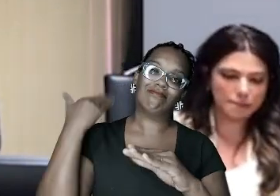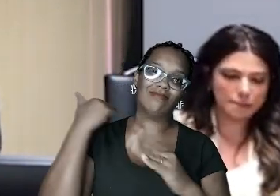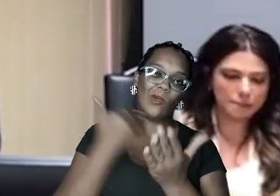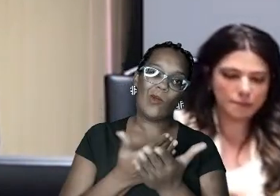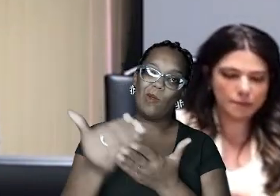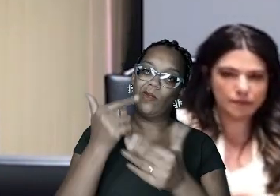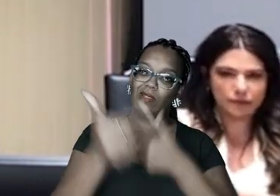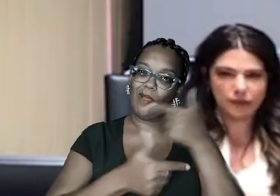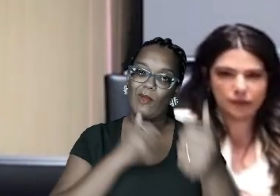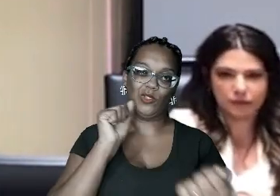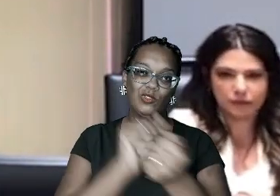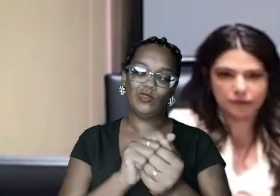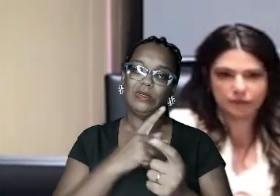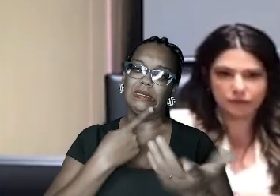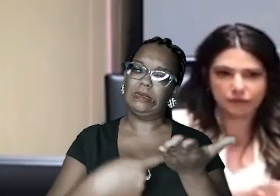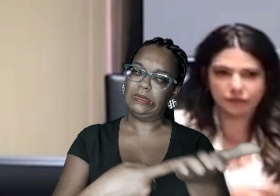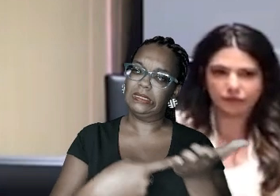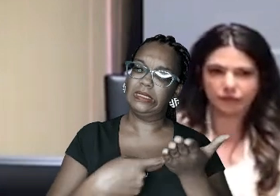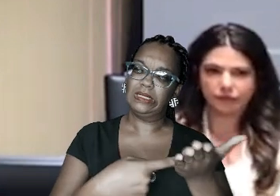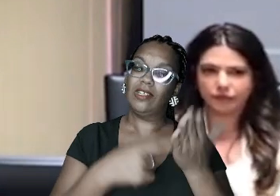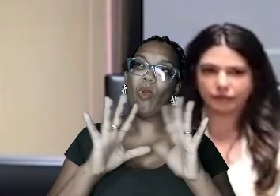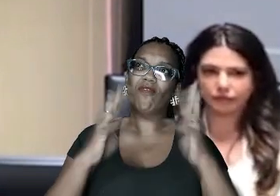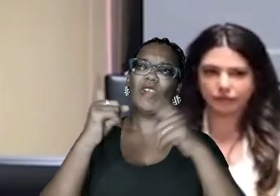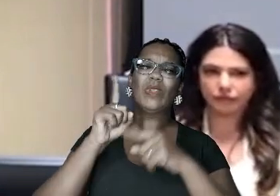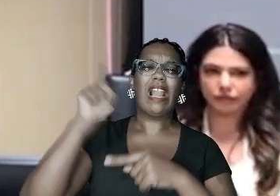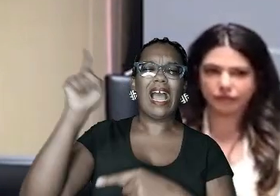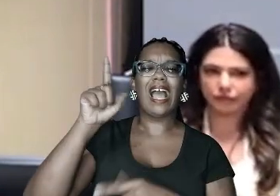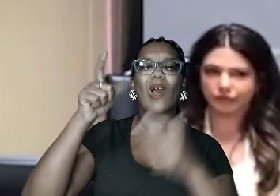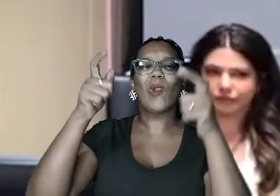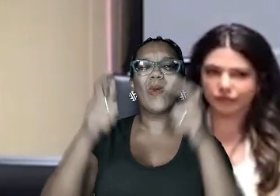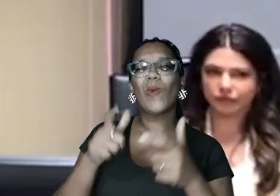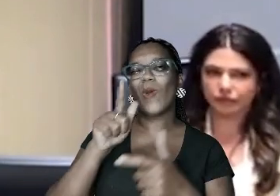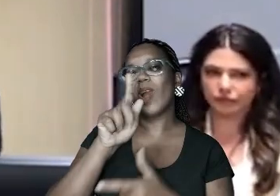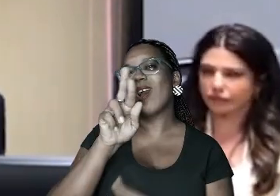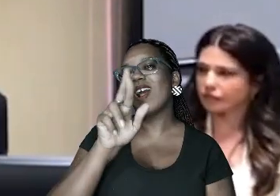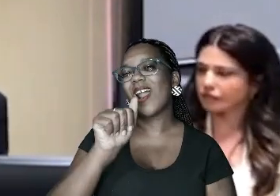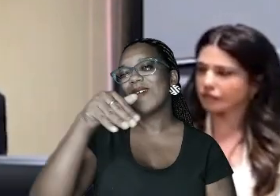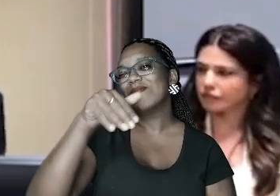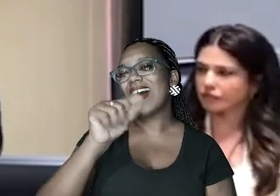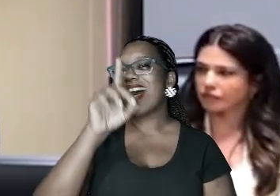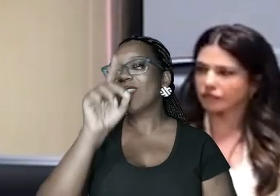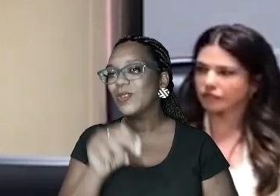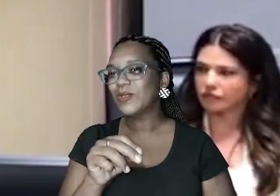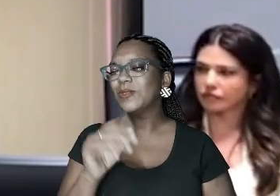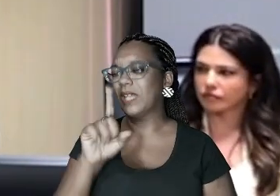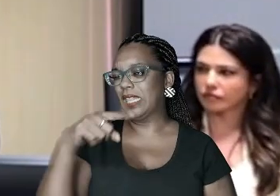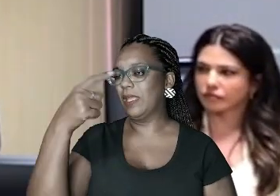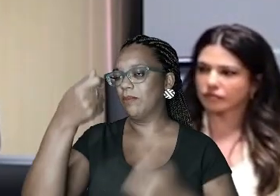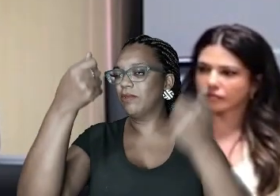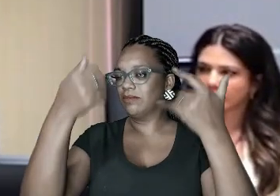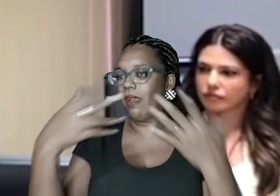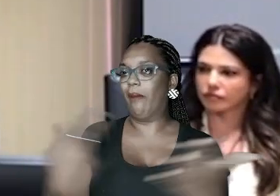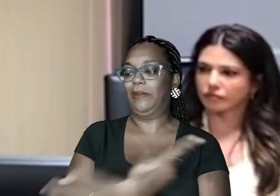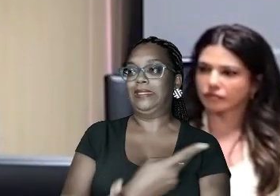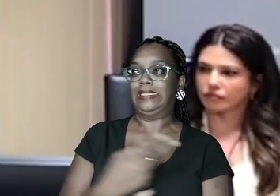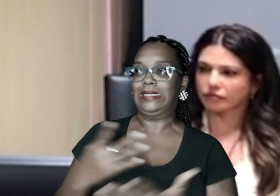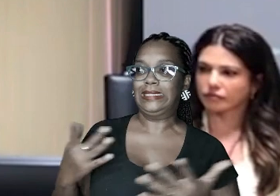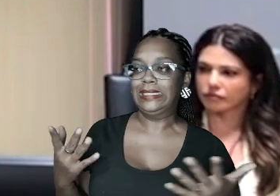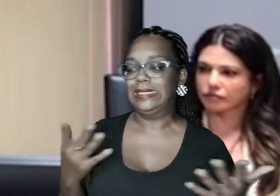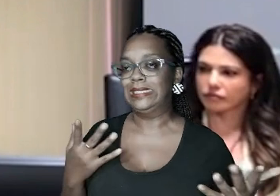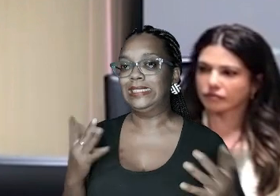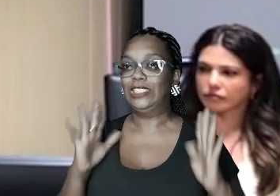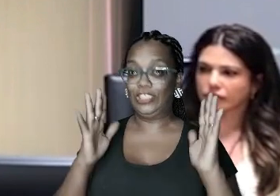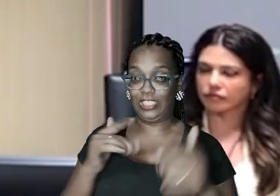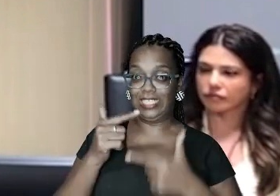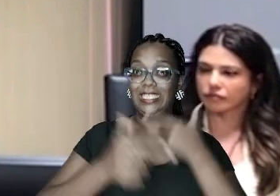aliás antes do acordo a gente já teve lá é interlocução ele não evento lá em Gramado né o Rodrigo a gente ele lá com o caso um caso